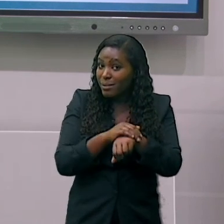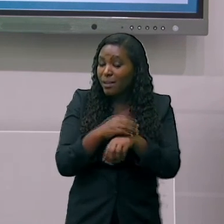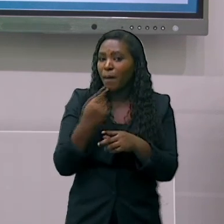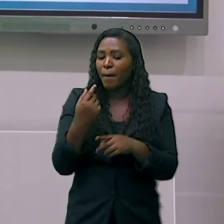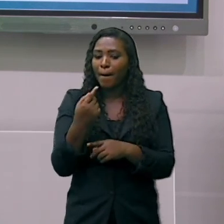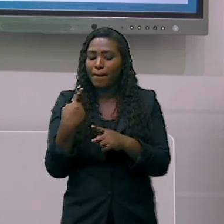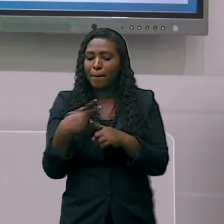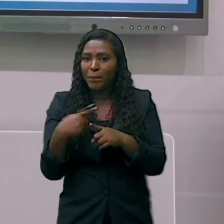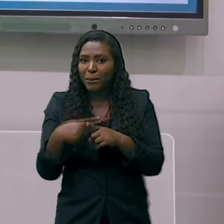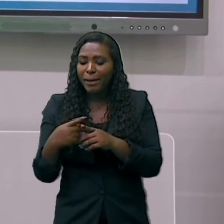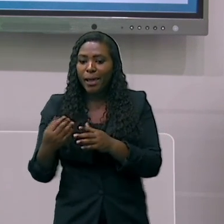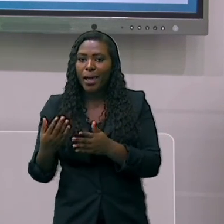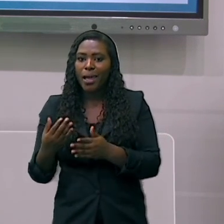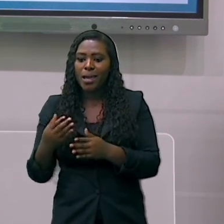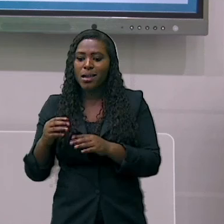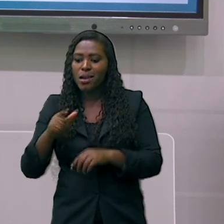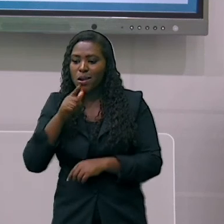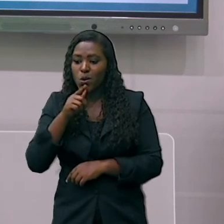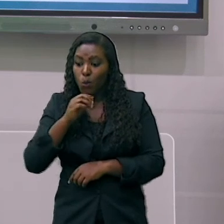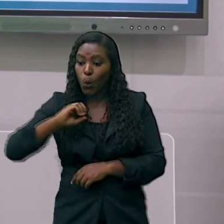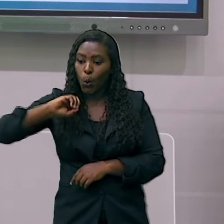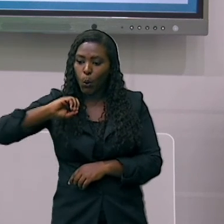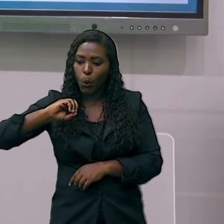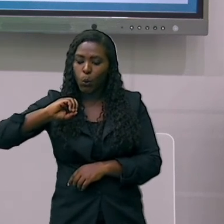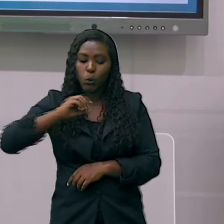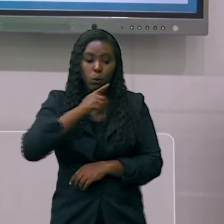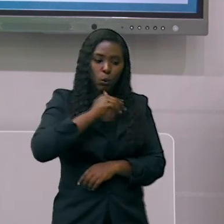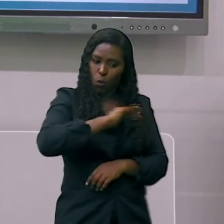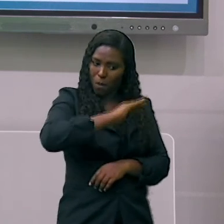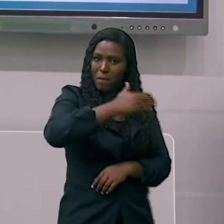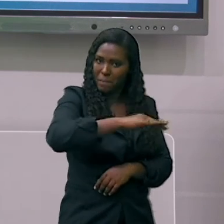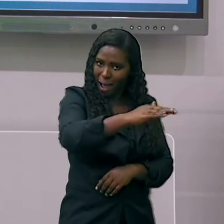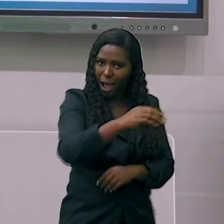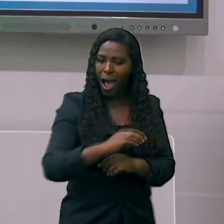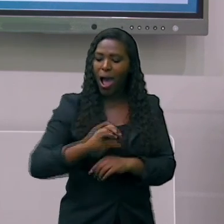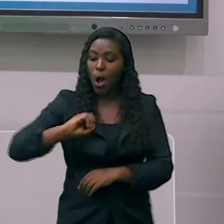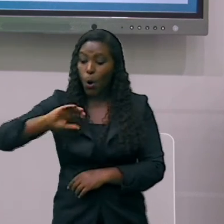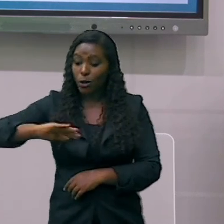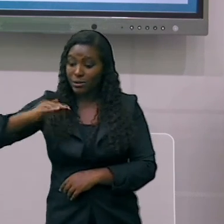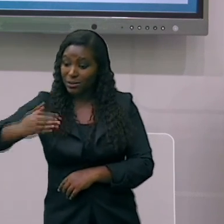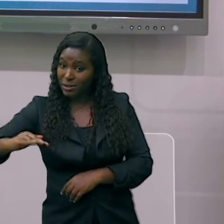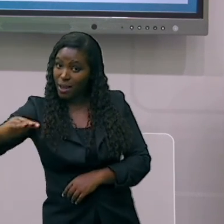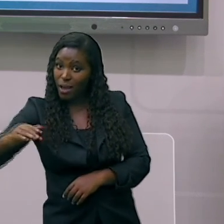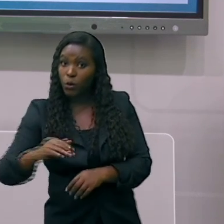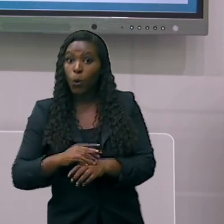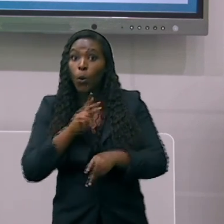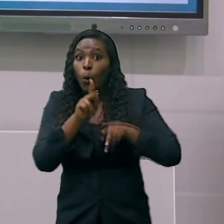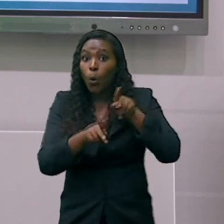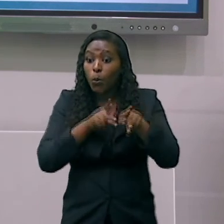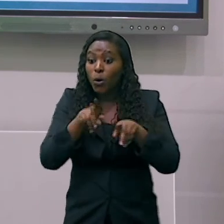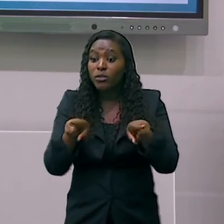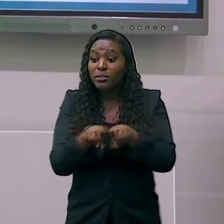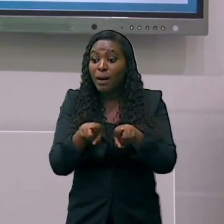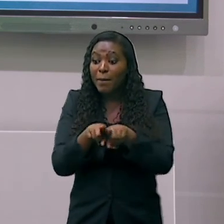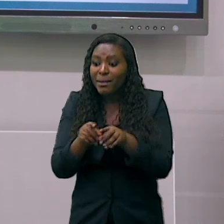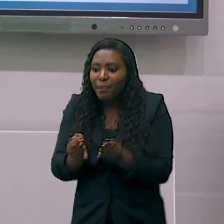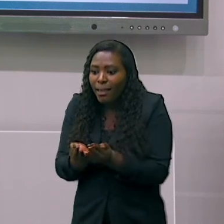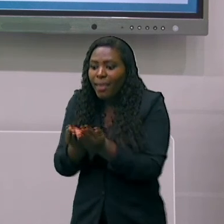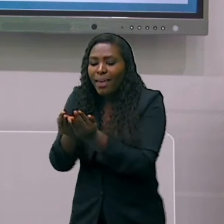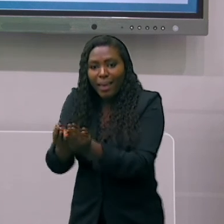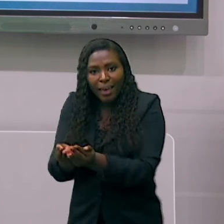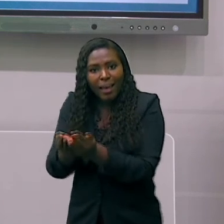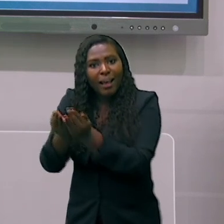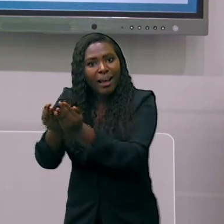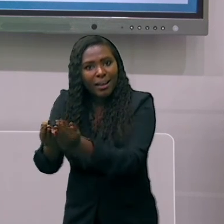os mares e oceanos permitem um deslocamento de pessoas, mercadorias, a partir do transporte marítimo.